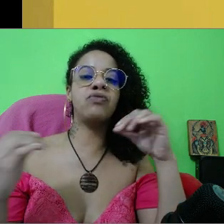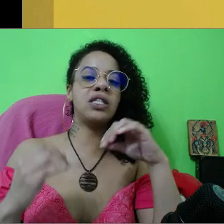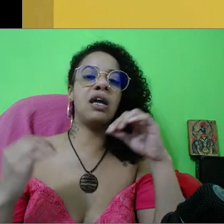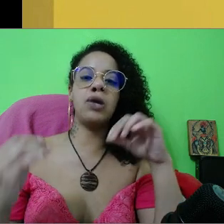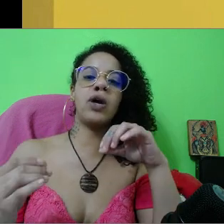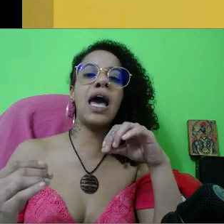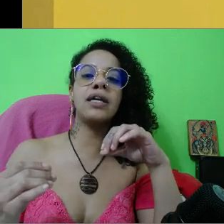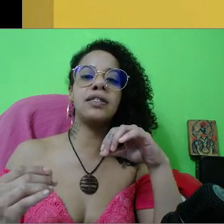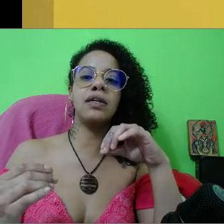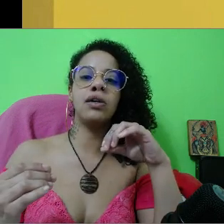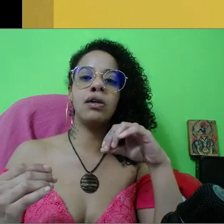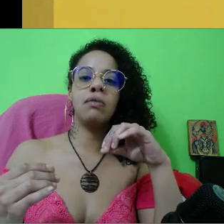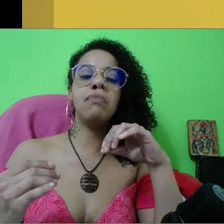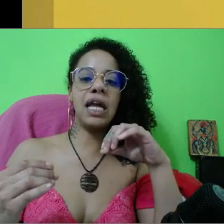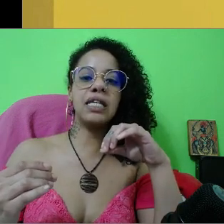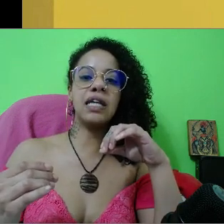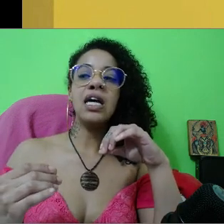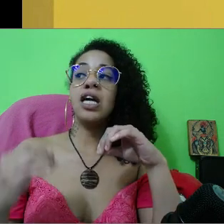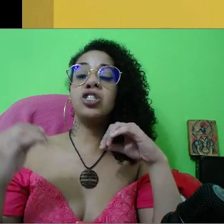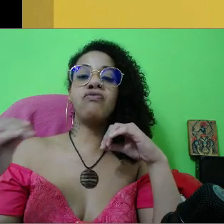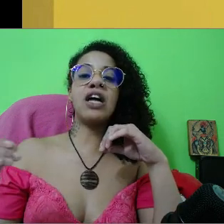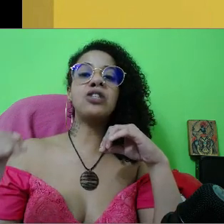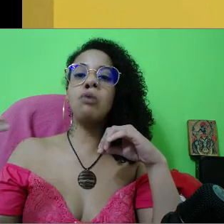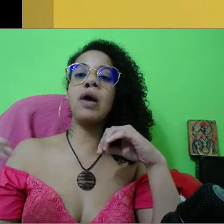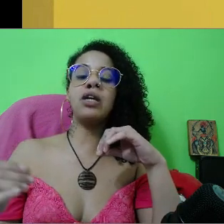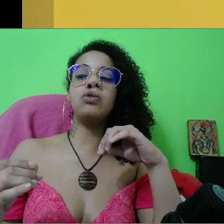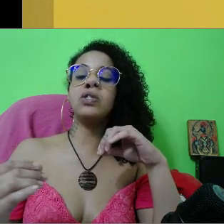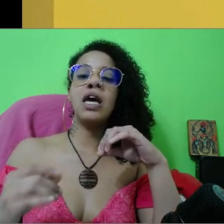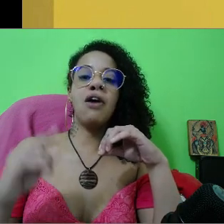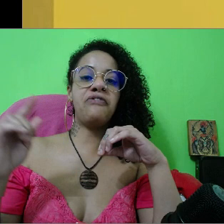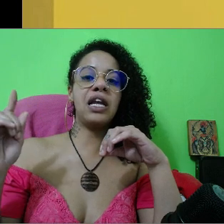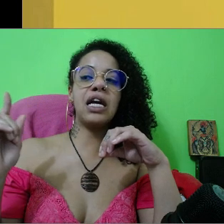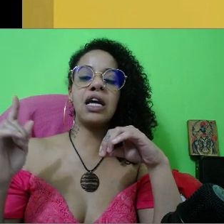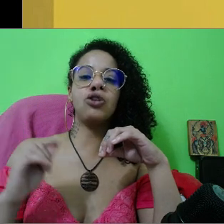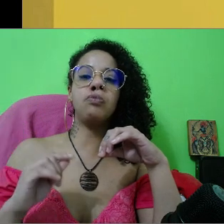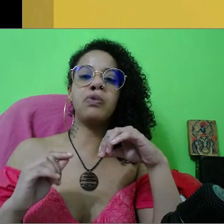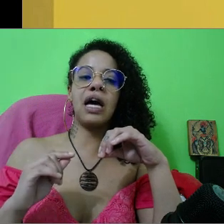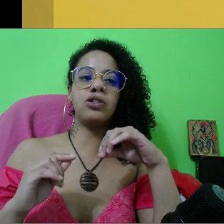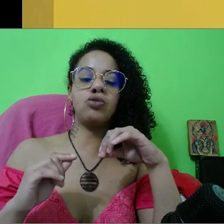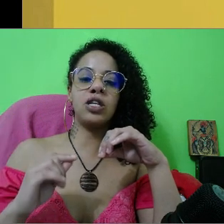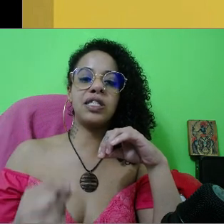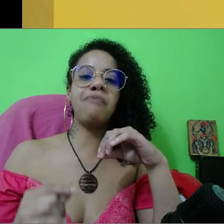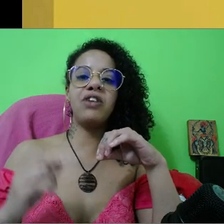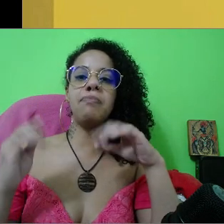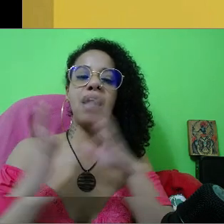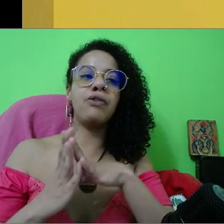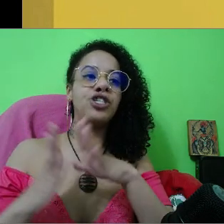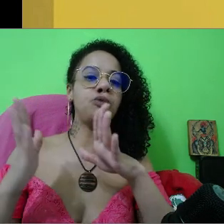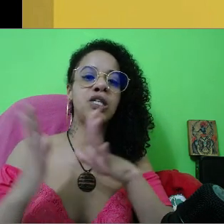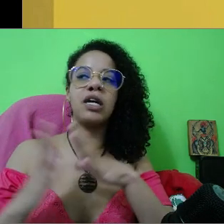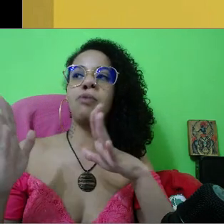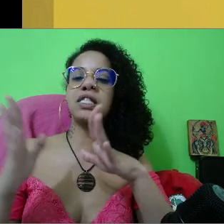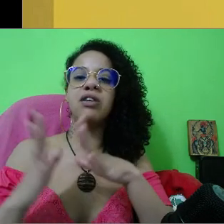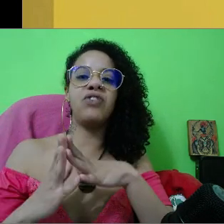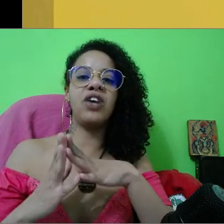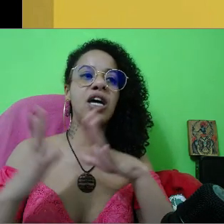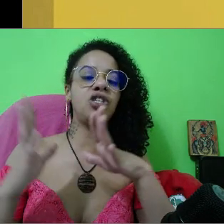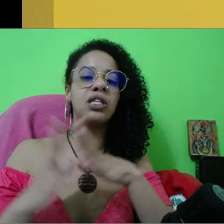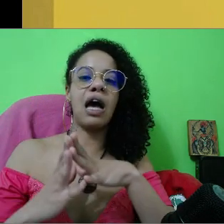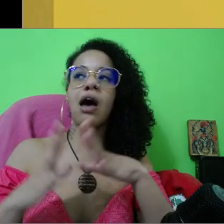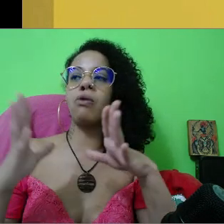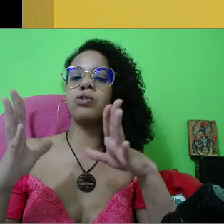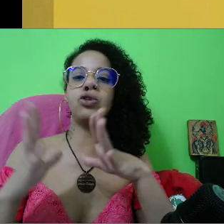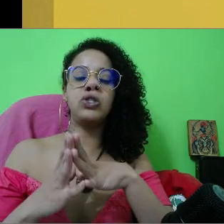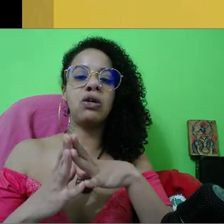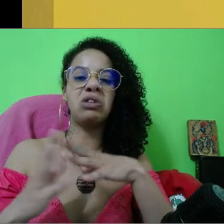eu nem te conheço você nem me conhece beleza em diversos momentos eu falei naquele grupo lá de WhatsApp falei meu a gente podia marcar uma